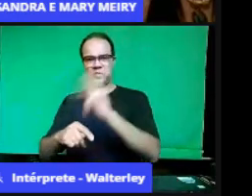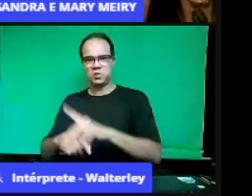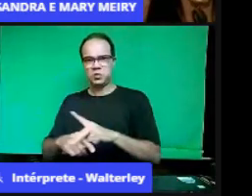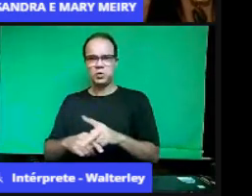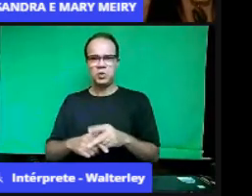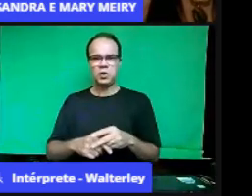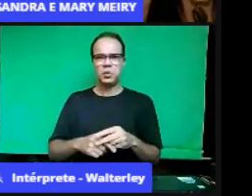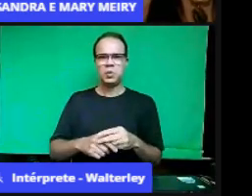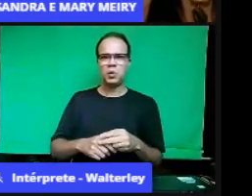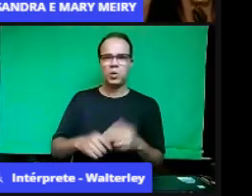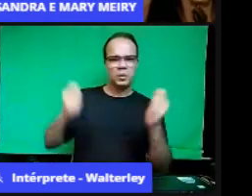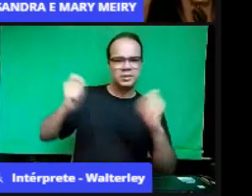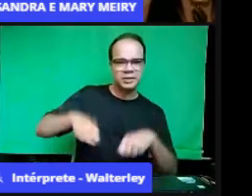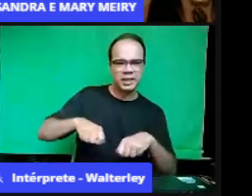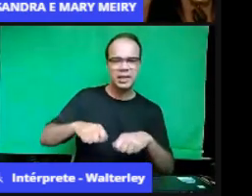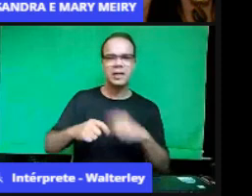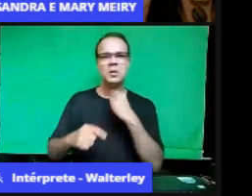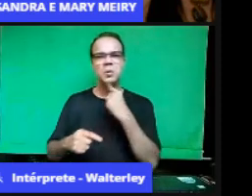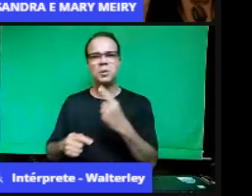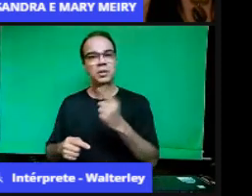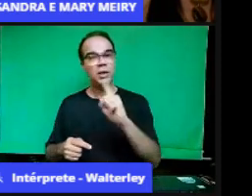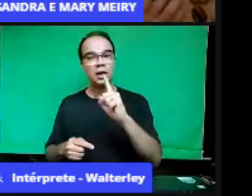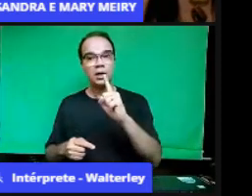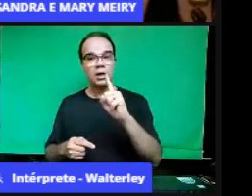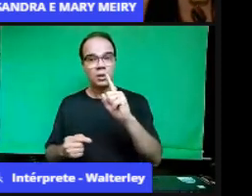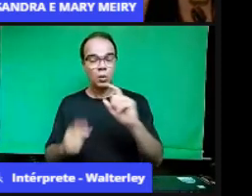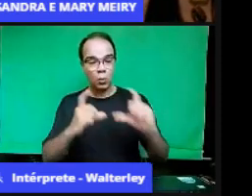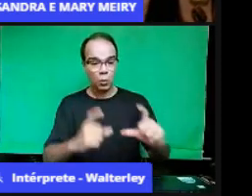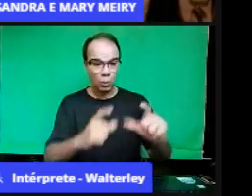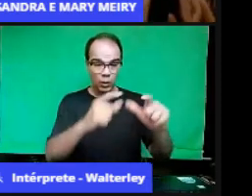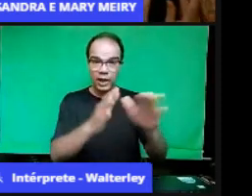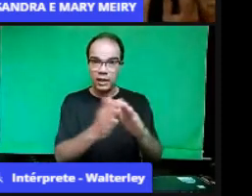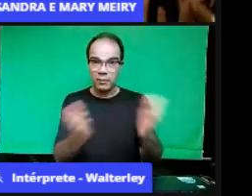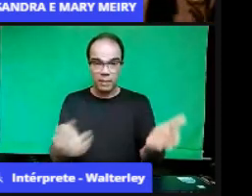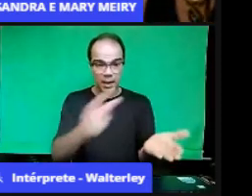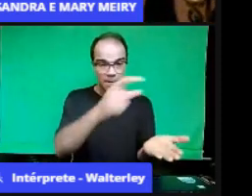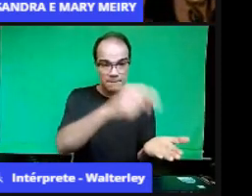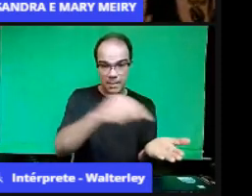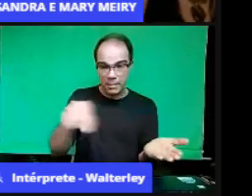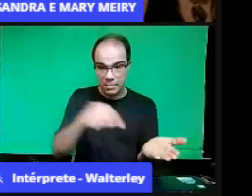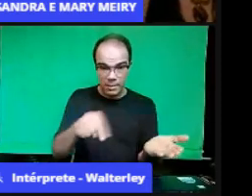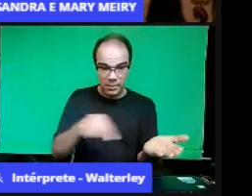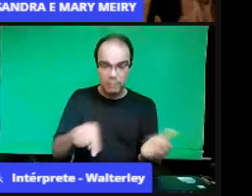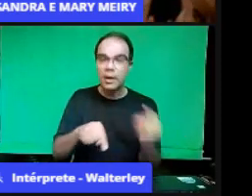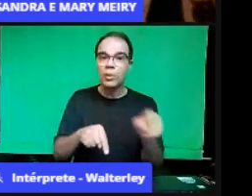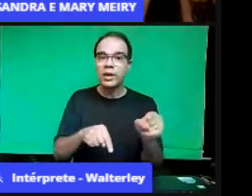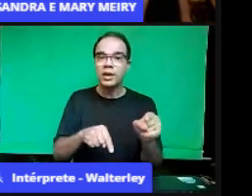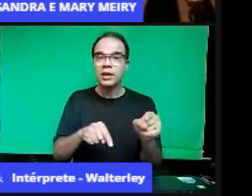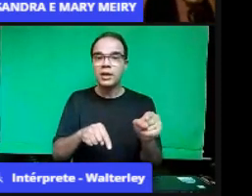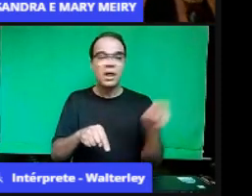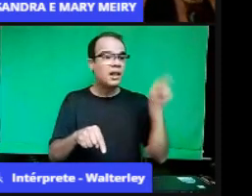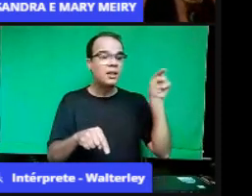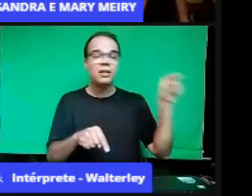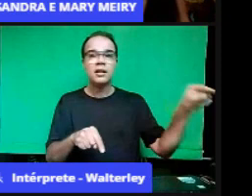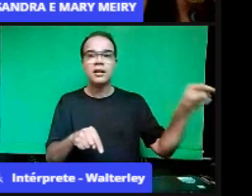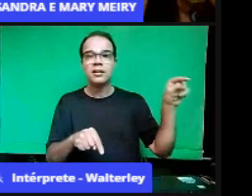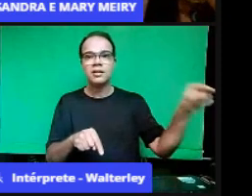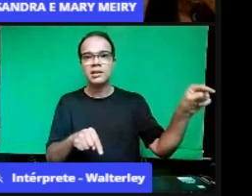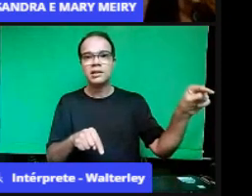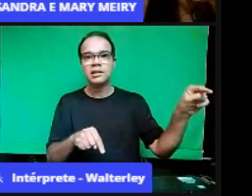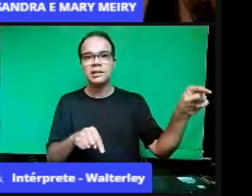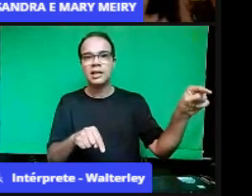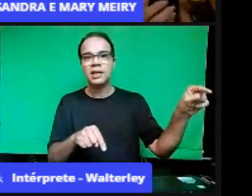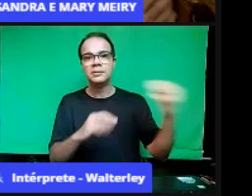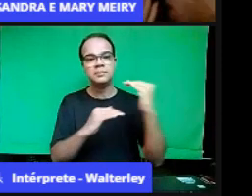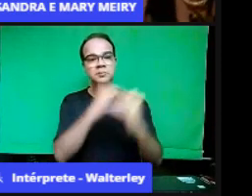nas produções postadas nesse documento, é importantíssimo, porque é ele que vai embasar o planejamento do ano seguinte